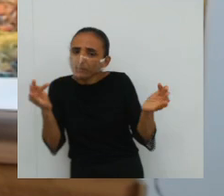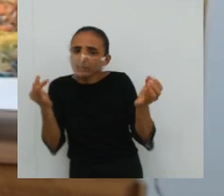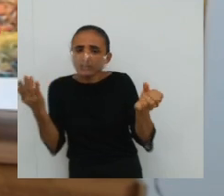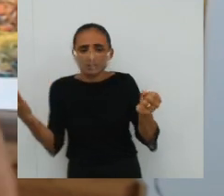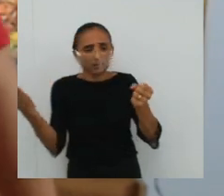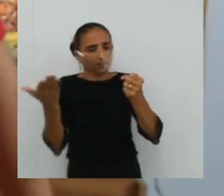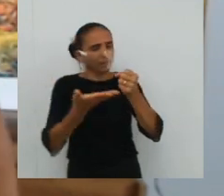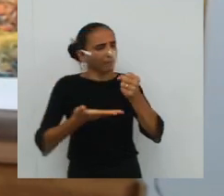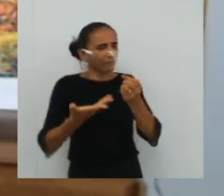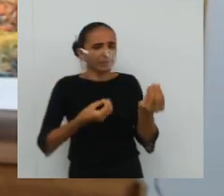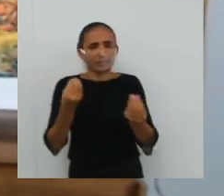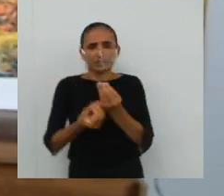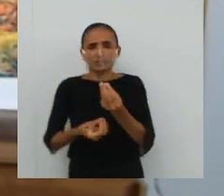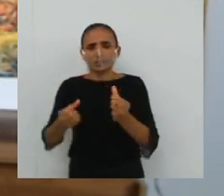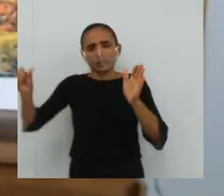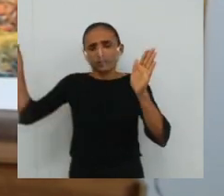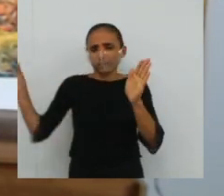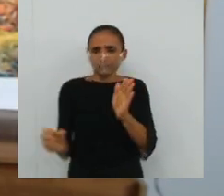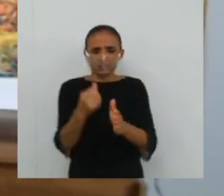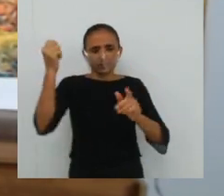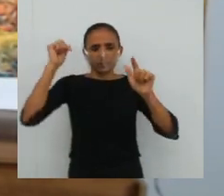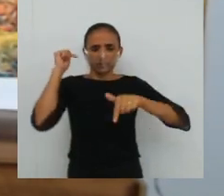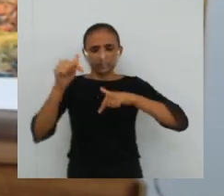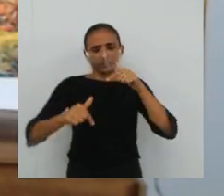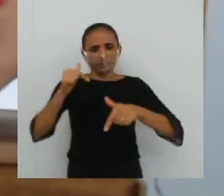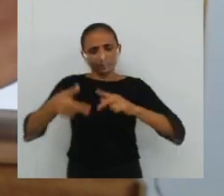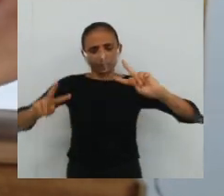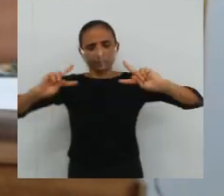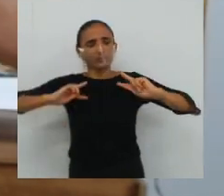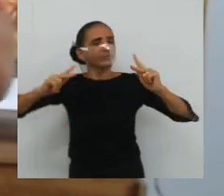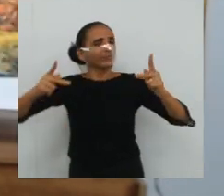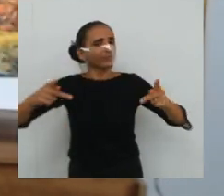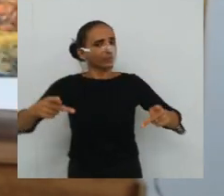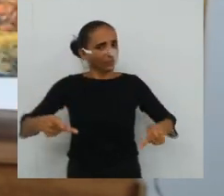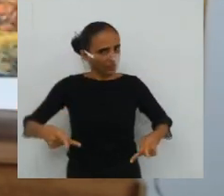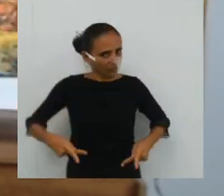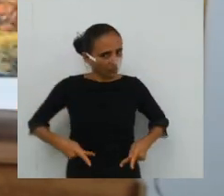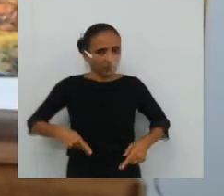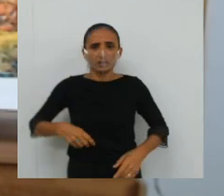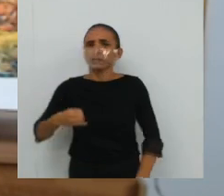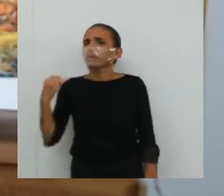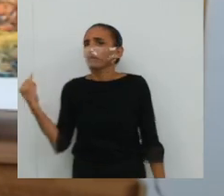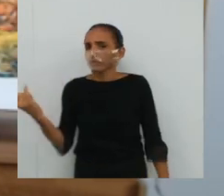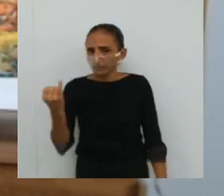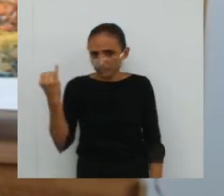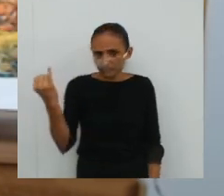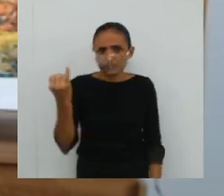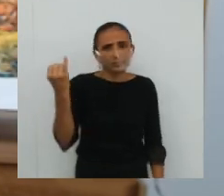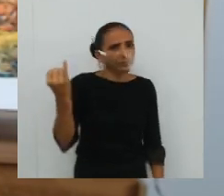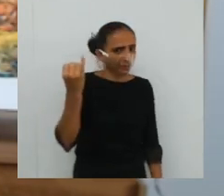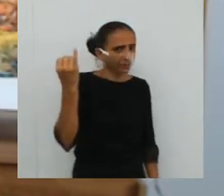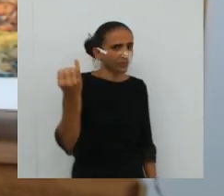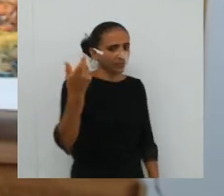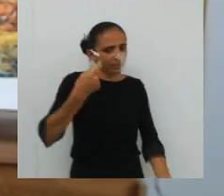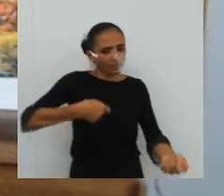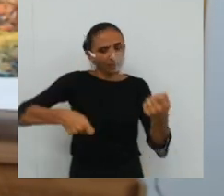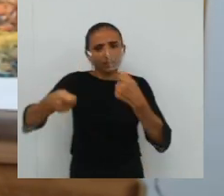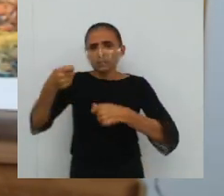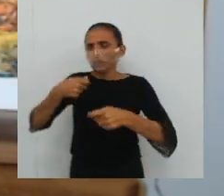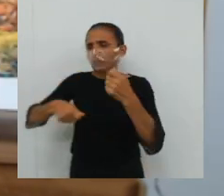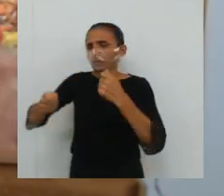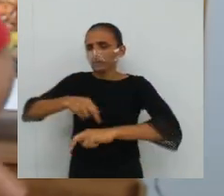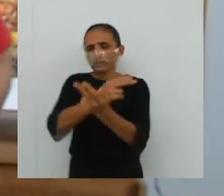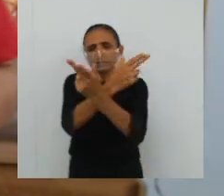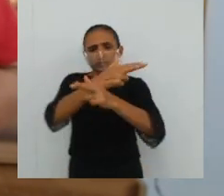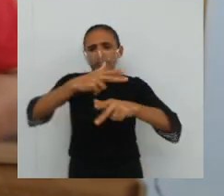Por isso que é a primeira atividade agrícola. Ok? Então, ela é fundamental. Ela está dentro da economia de vários países